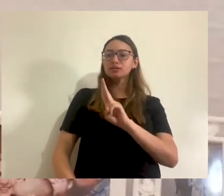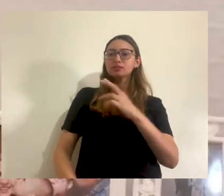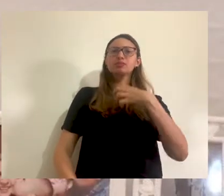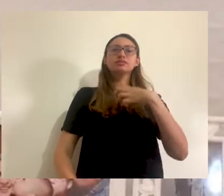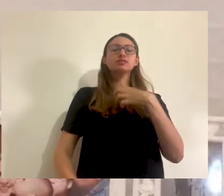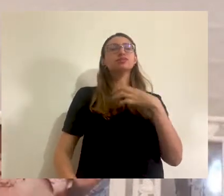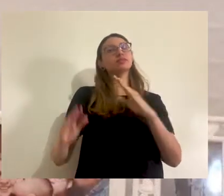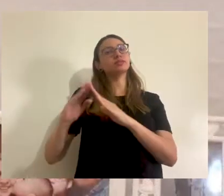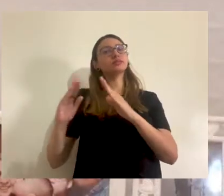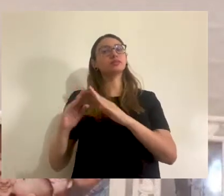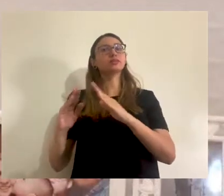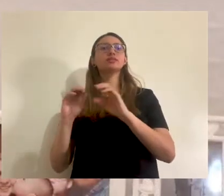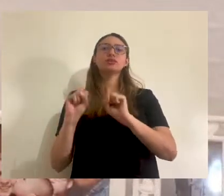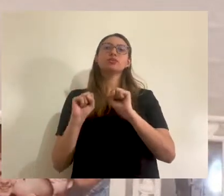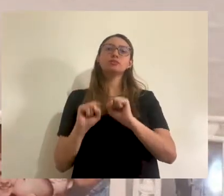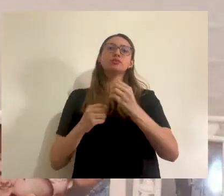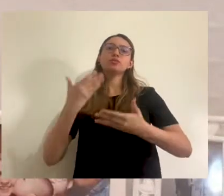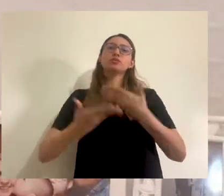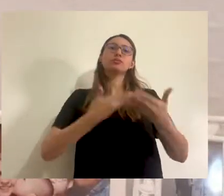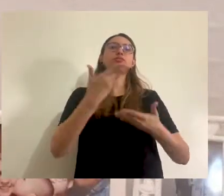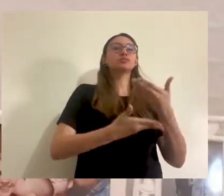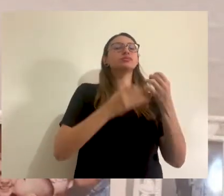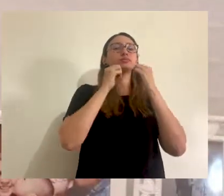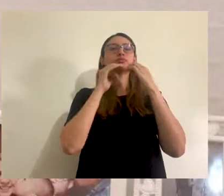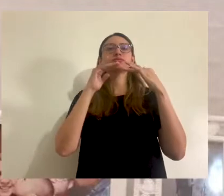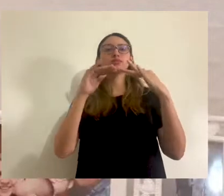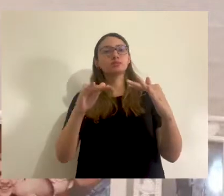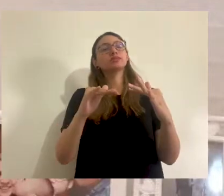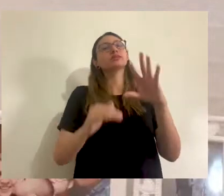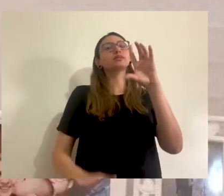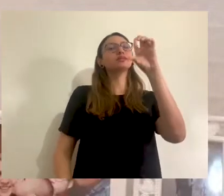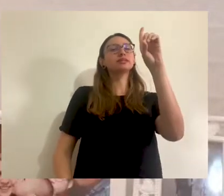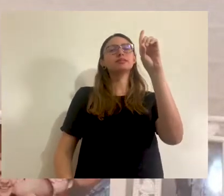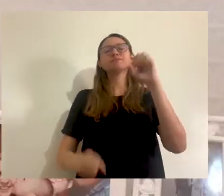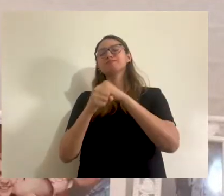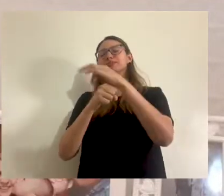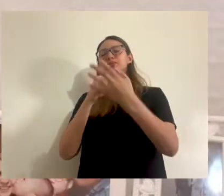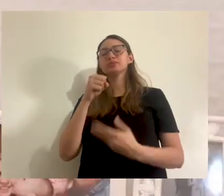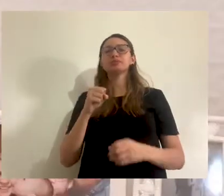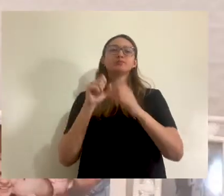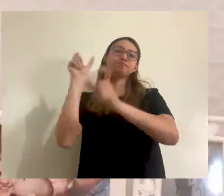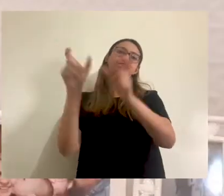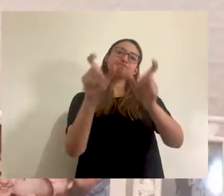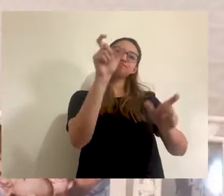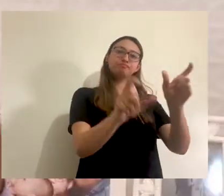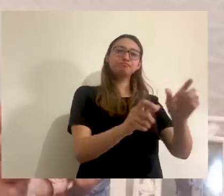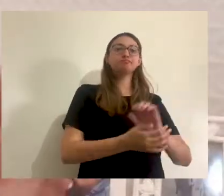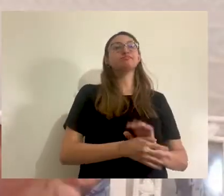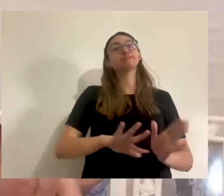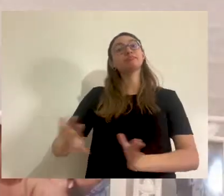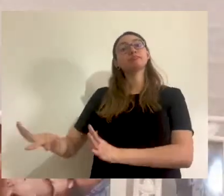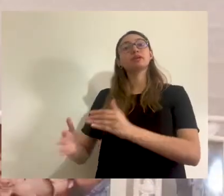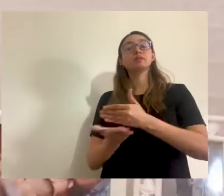e que você possa compartilhar conosco das bênçãos que Deus tem para derramar a cada um de nós. Bom, nós estamos